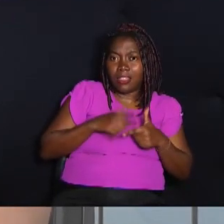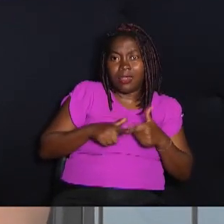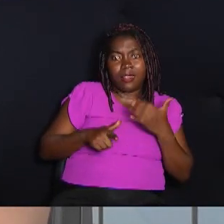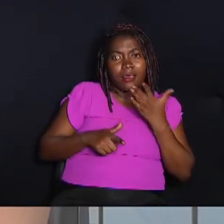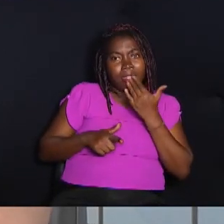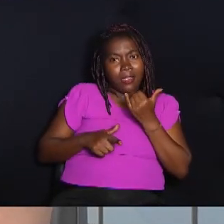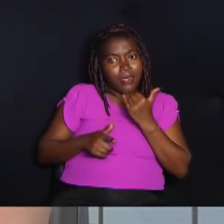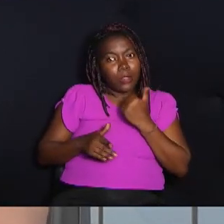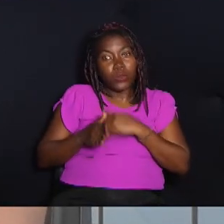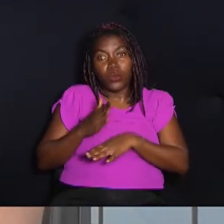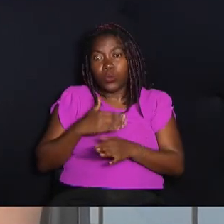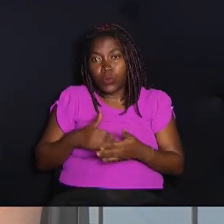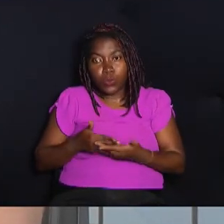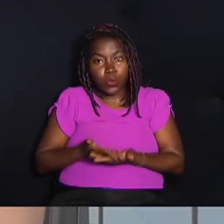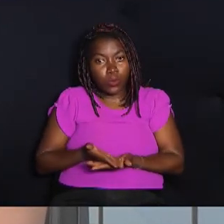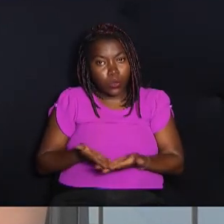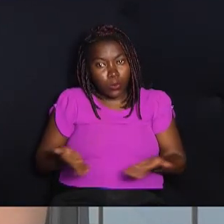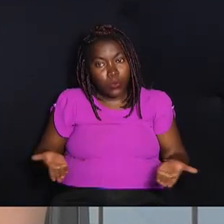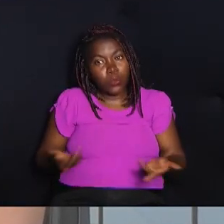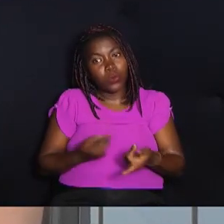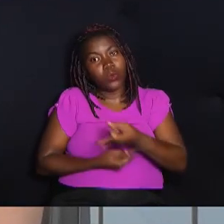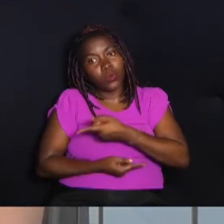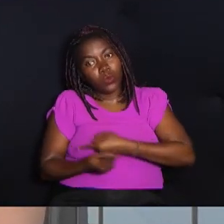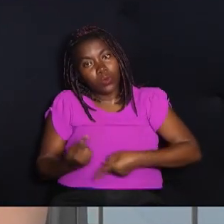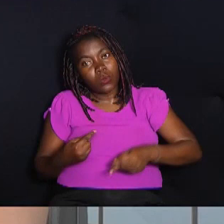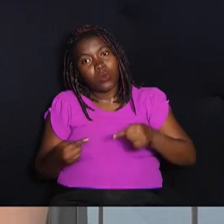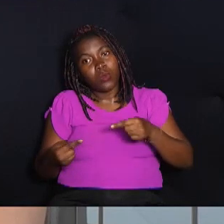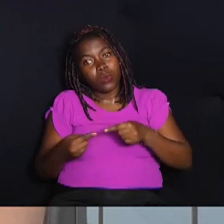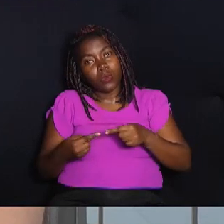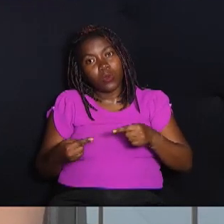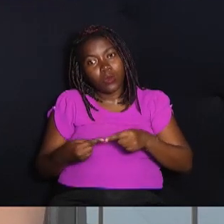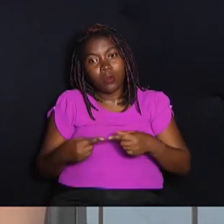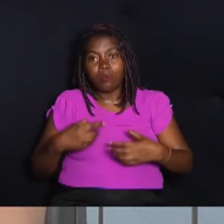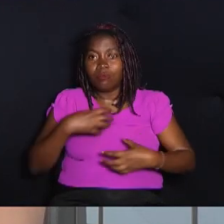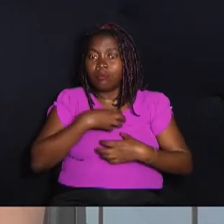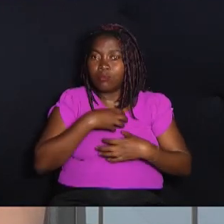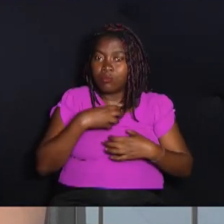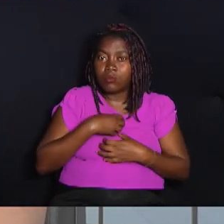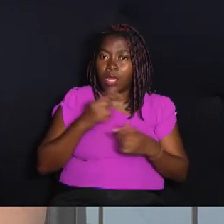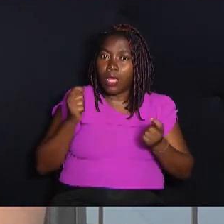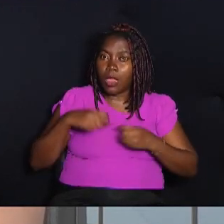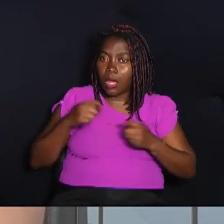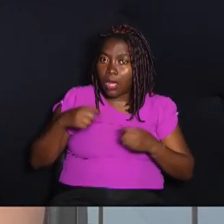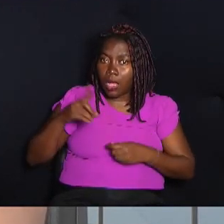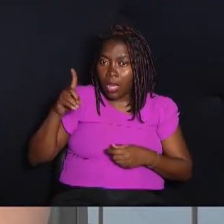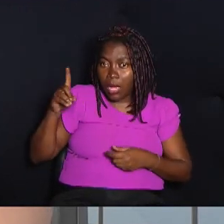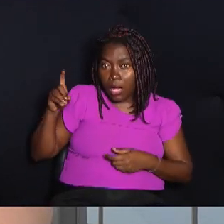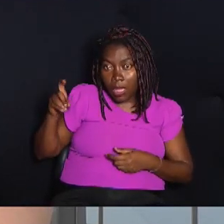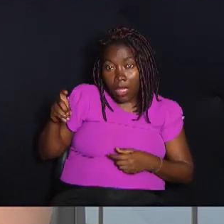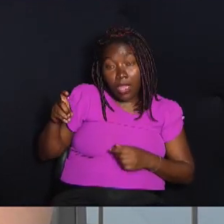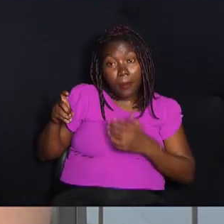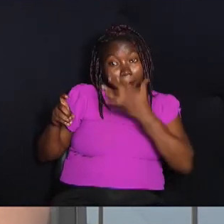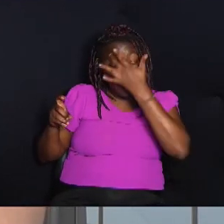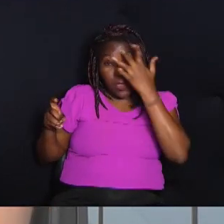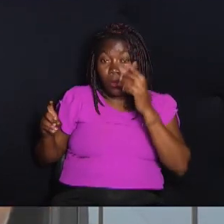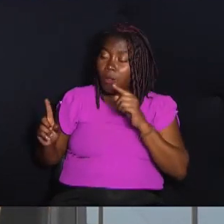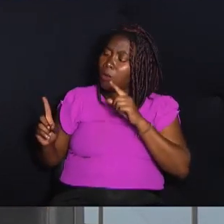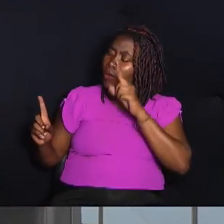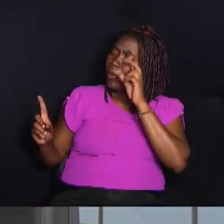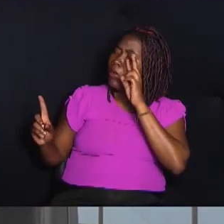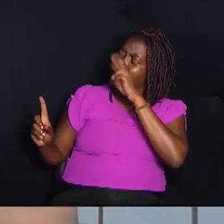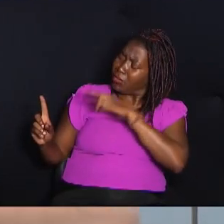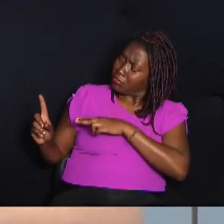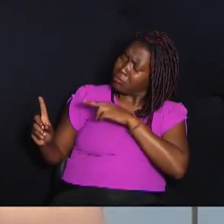Então, tudo isso envolve estados ou condições depressivas que a pessoa, olhando aparentemente, nossa,